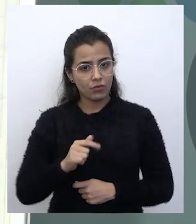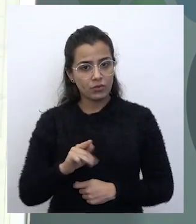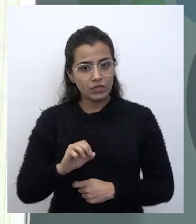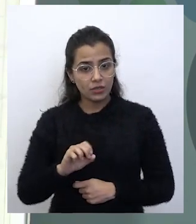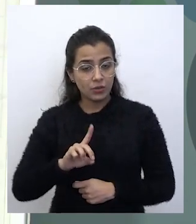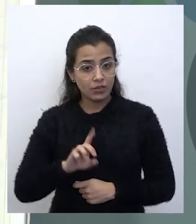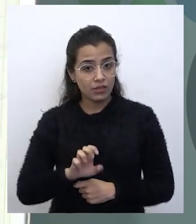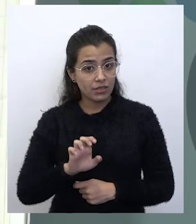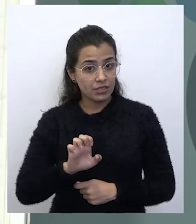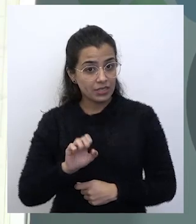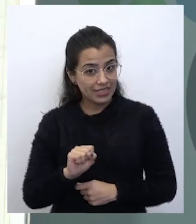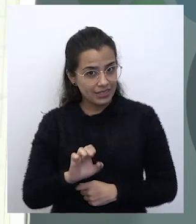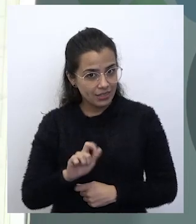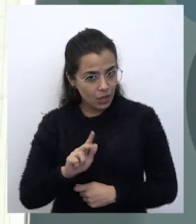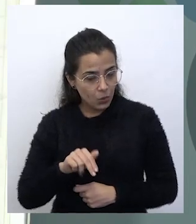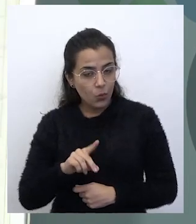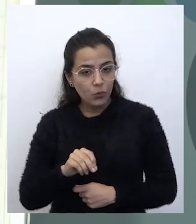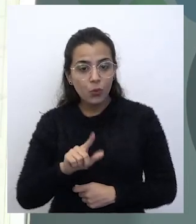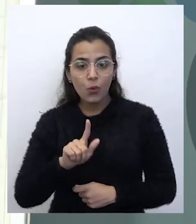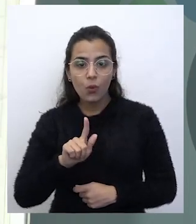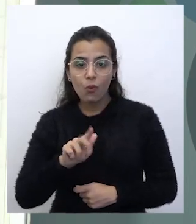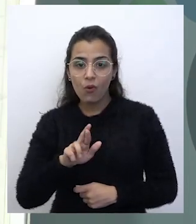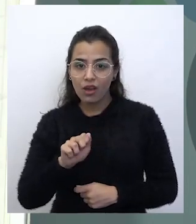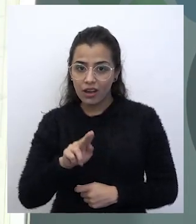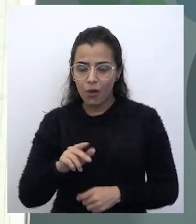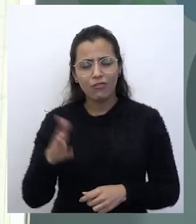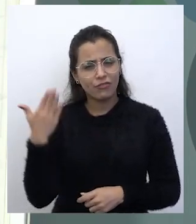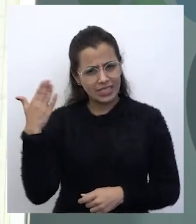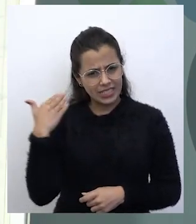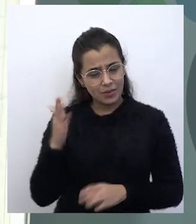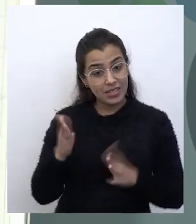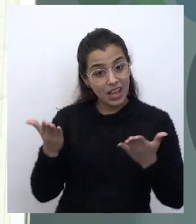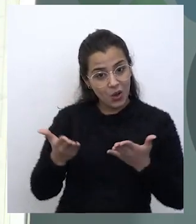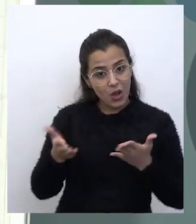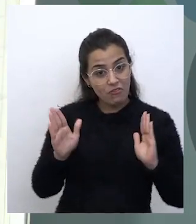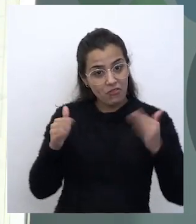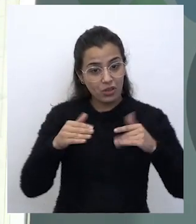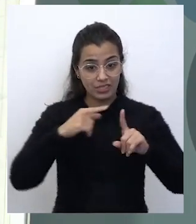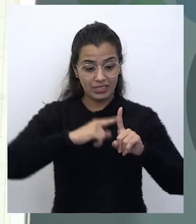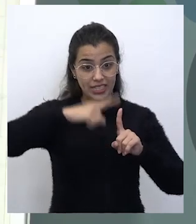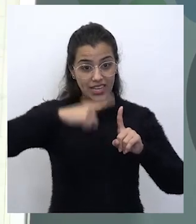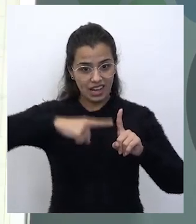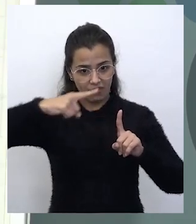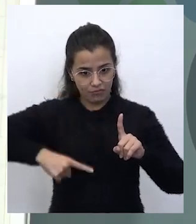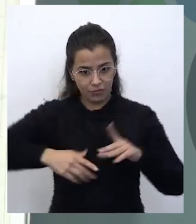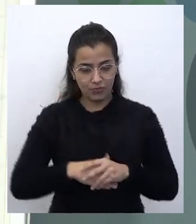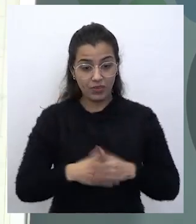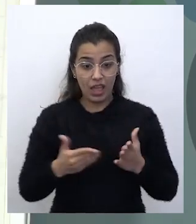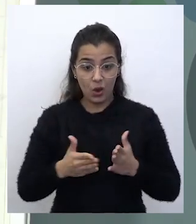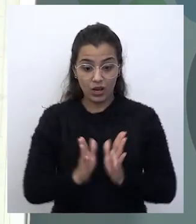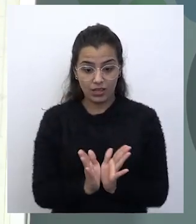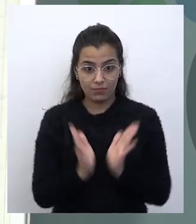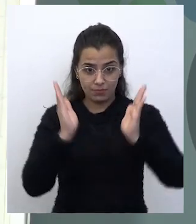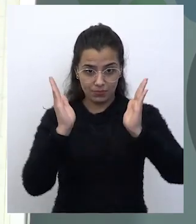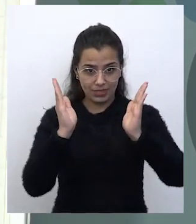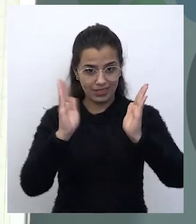parte de construção de gráficos, tudo bem? Bom, primeira coisa que eu posso observar é que a concavidade está voltada para cima. Por quê mesmo? Por causa do valor